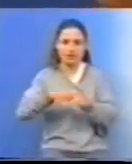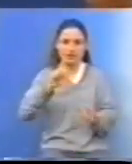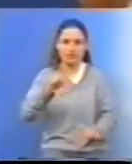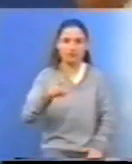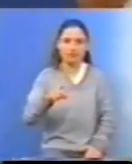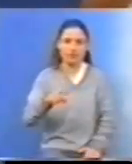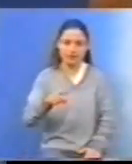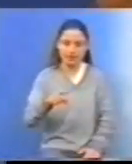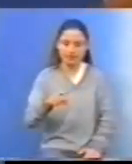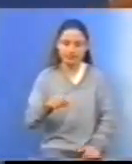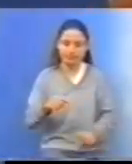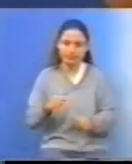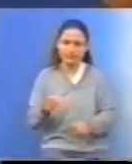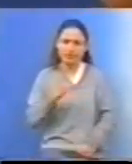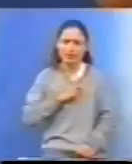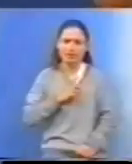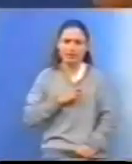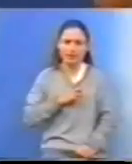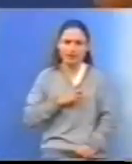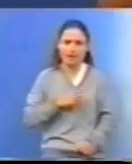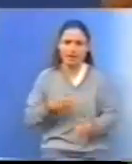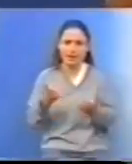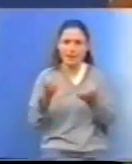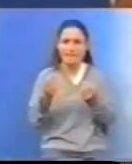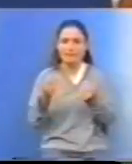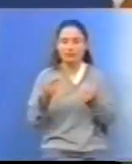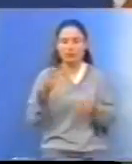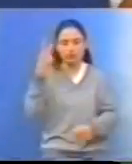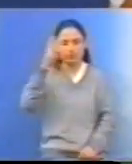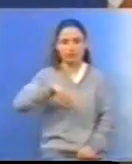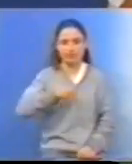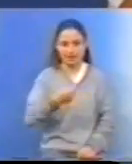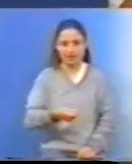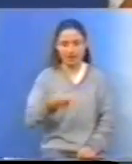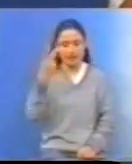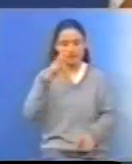essas conversas dão nervoso na gente, né? Que a gente fica atingido, aí dá nervoso, a gente ri.